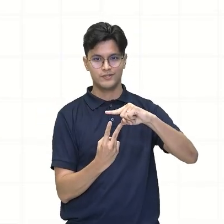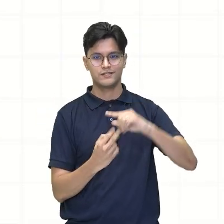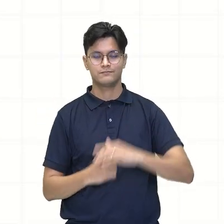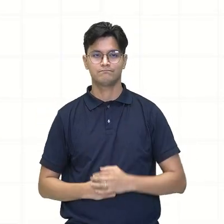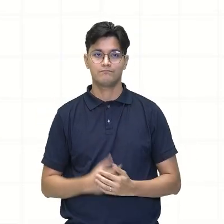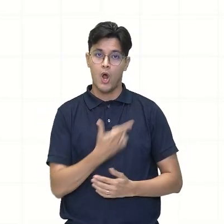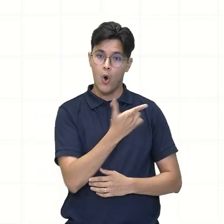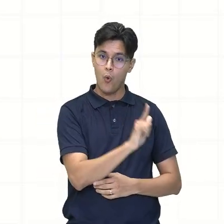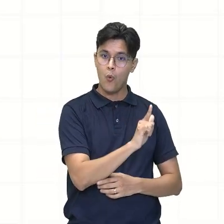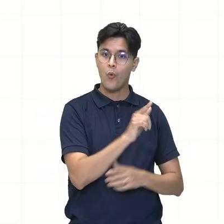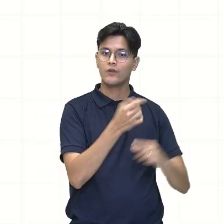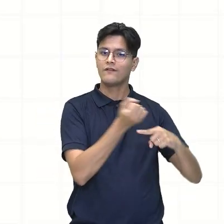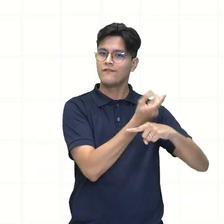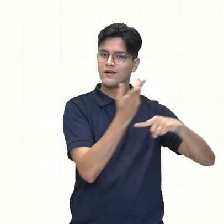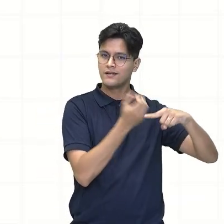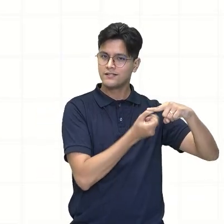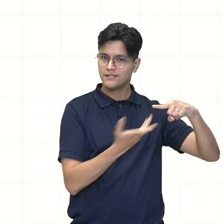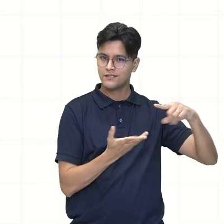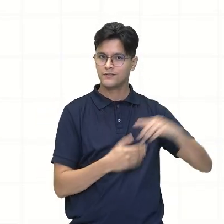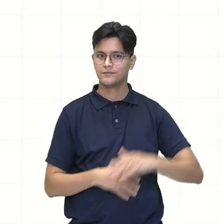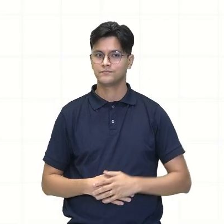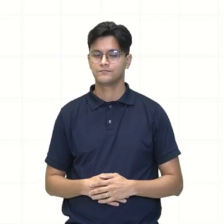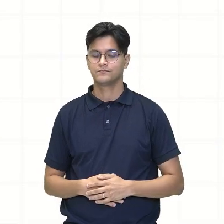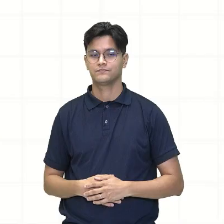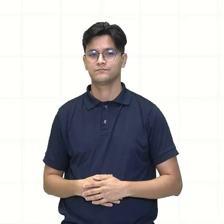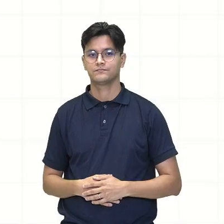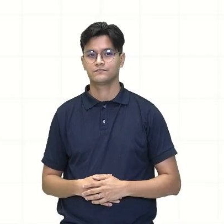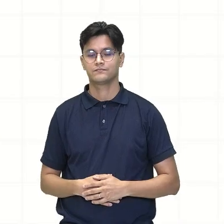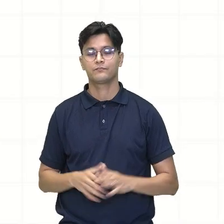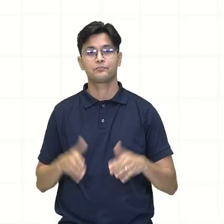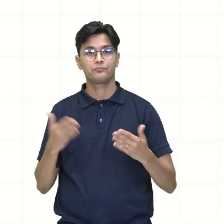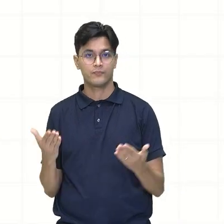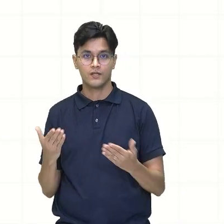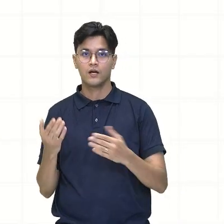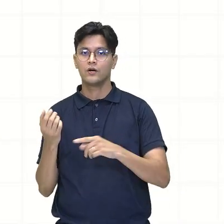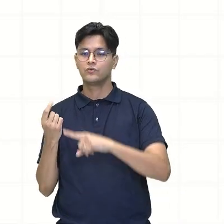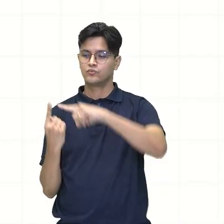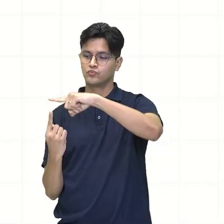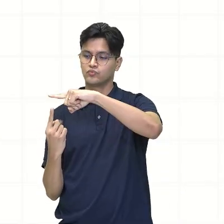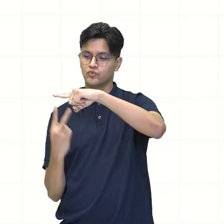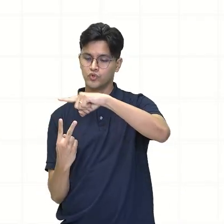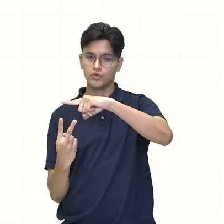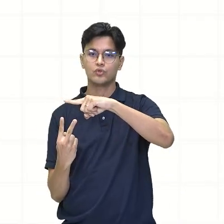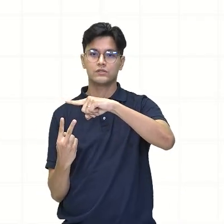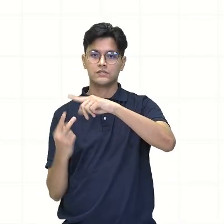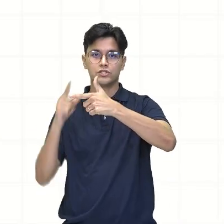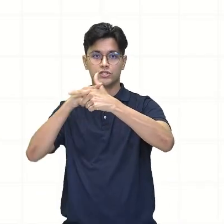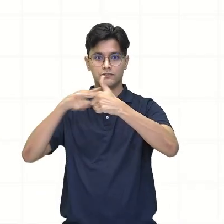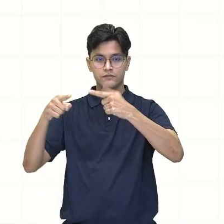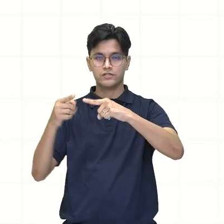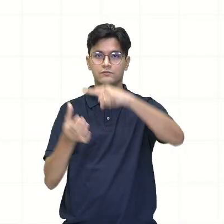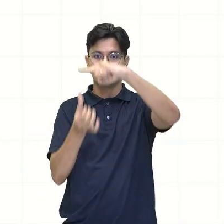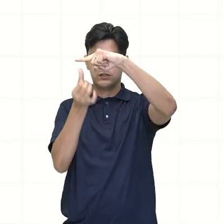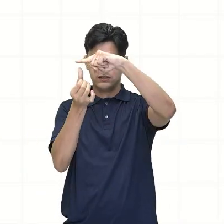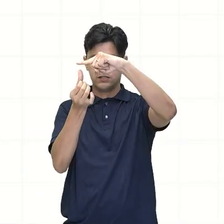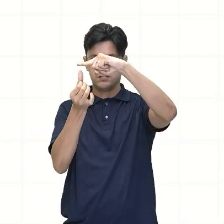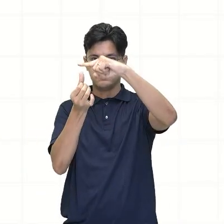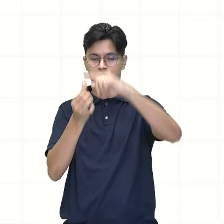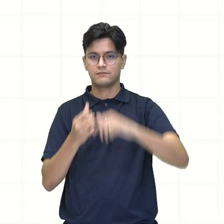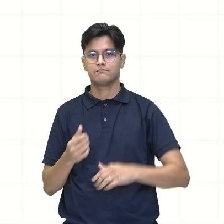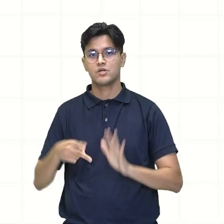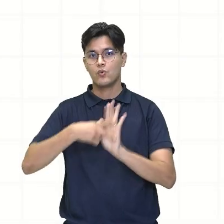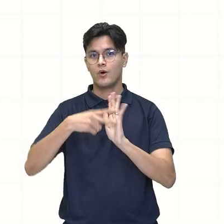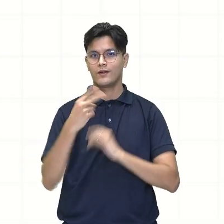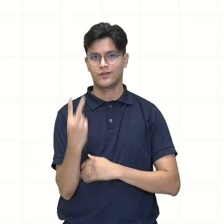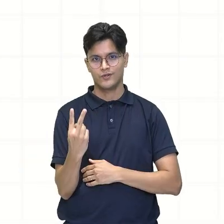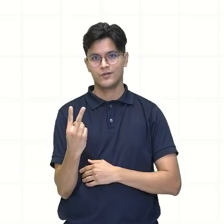1 sobre 6, divide aqui os denominadores. 12 dividido por 6 vai dar 2.